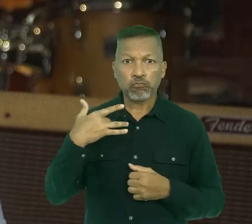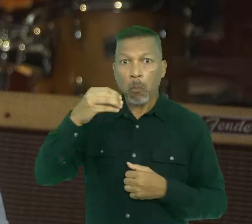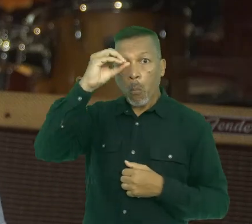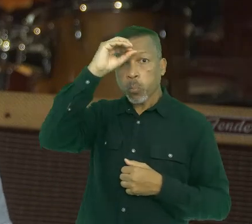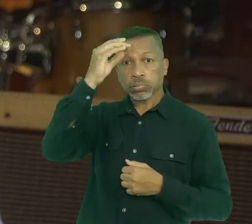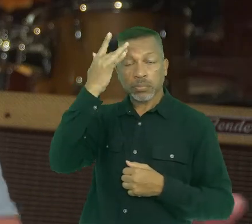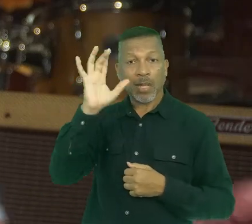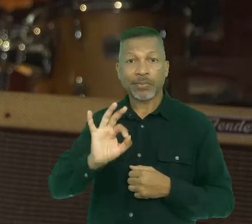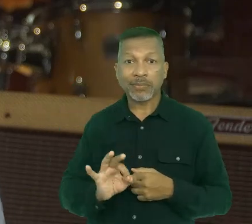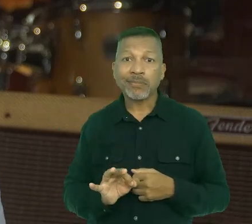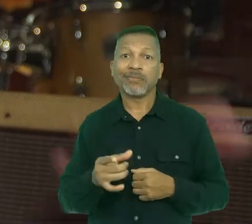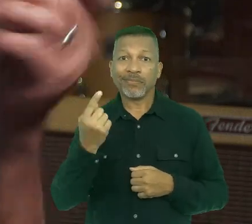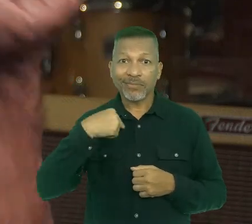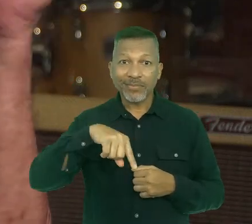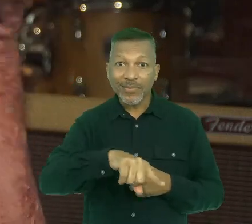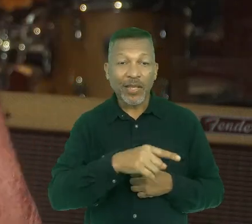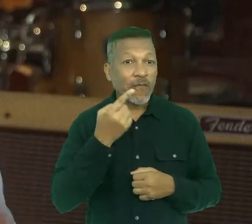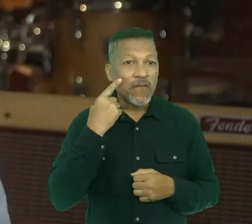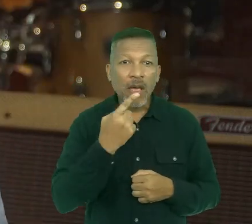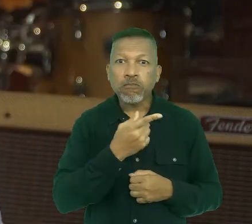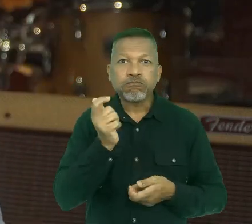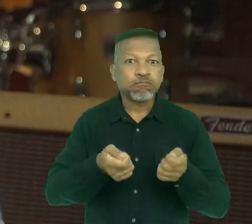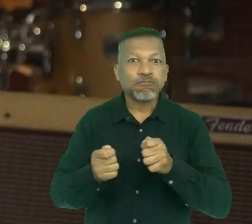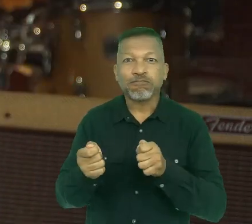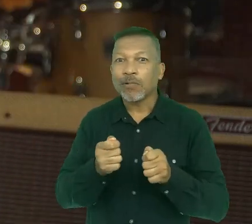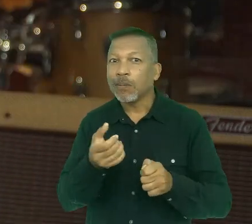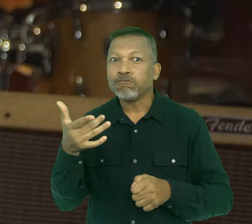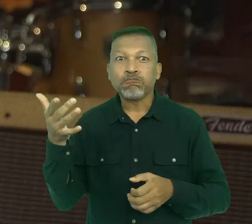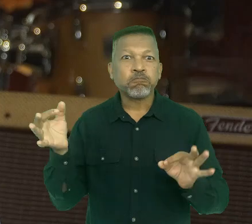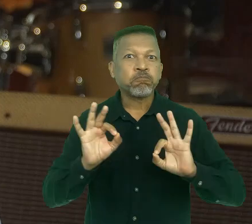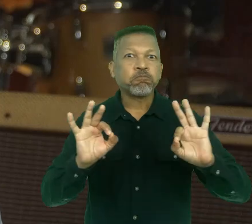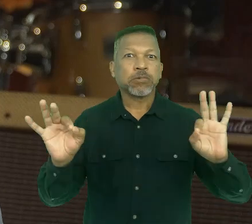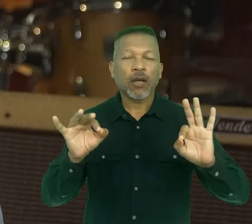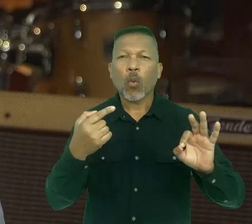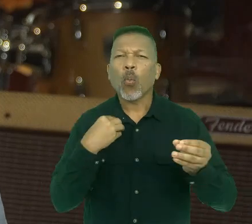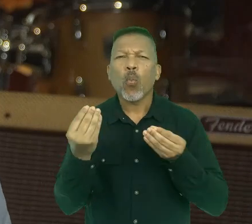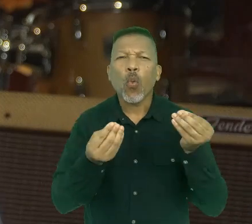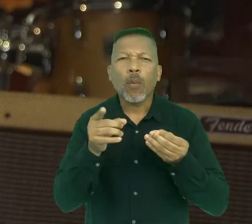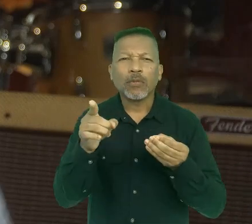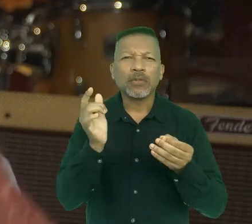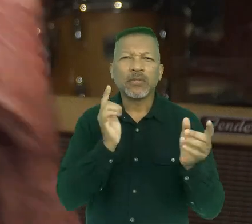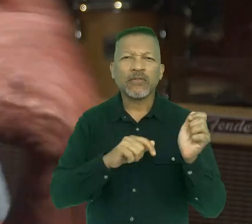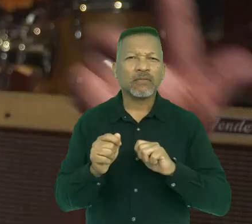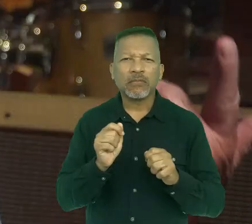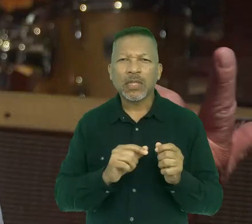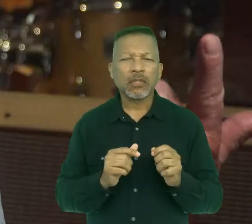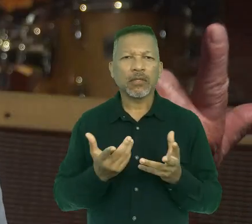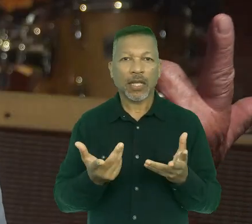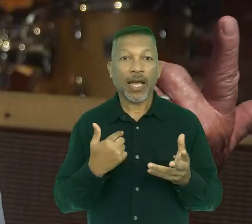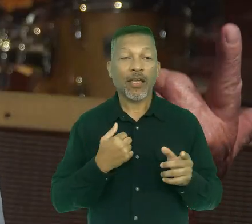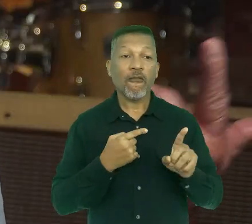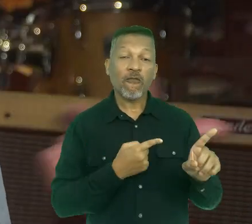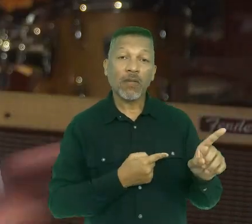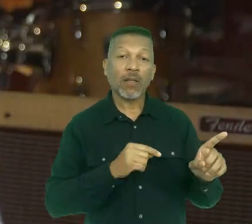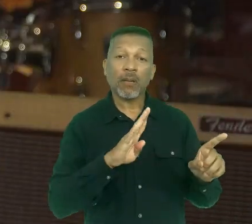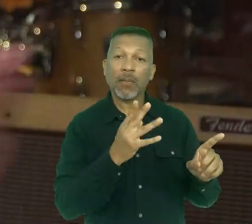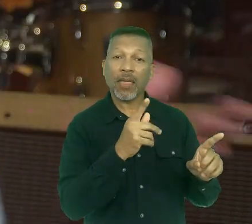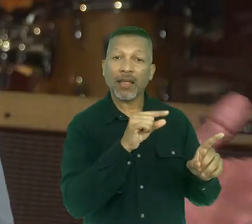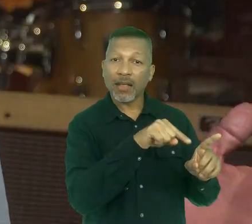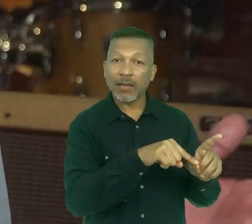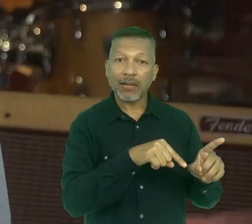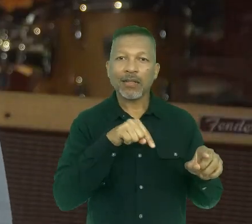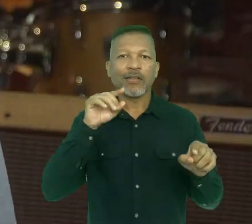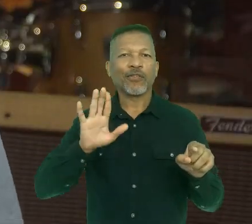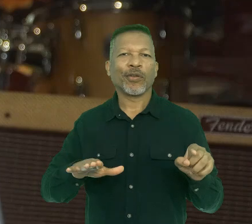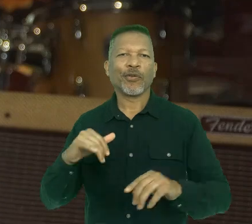não sabia. Eu via tantos músicos bons, e como é que eles fazem aquilo? Eu comecei a ver isso em BH. Não tinha